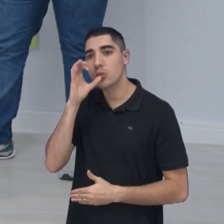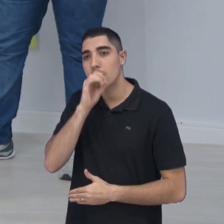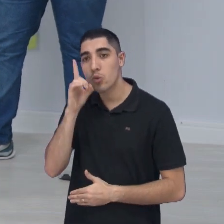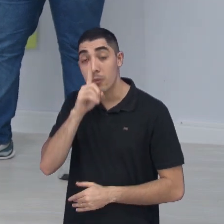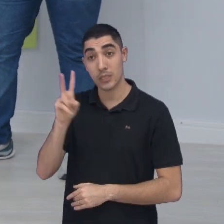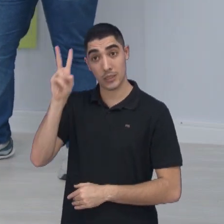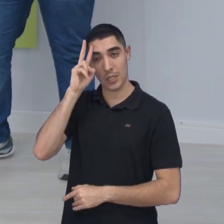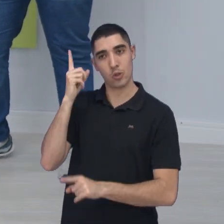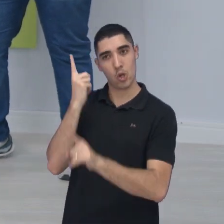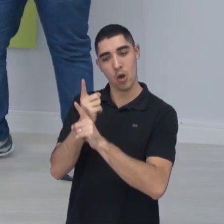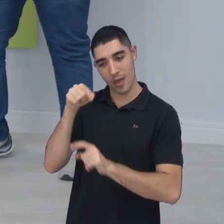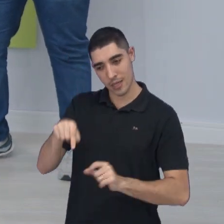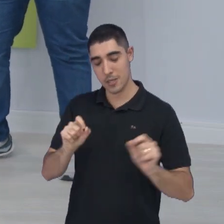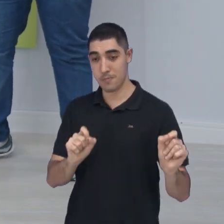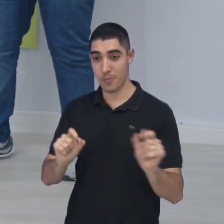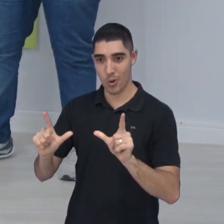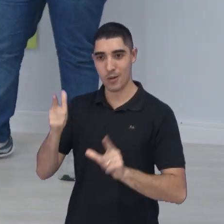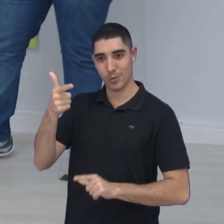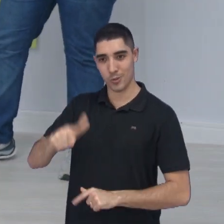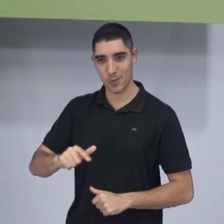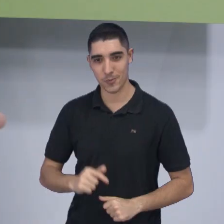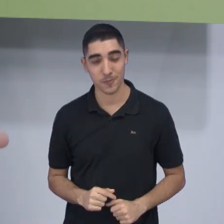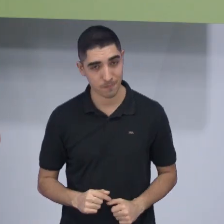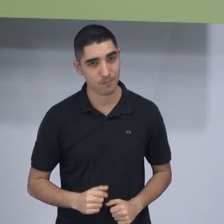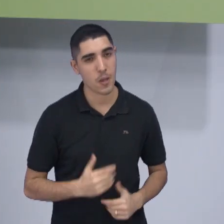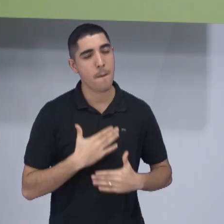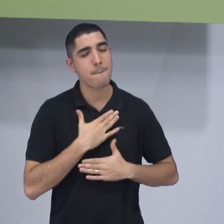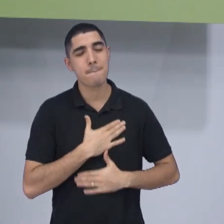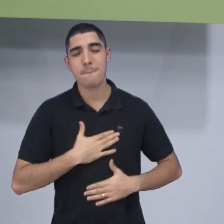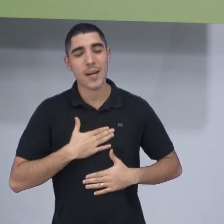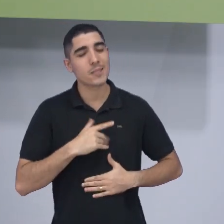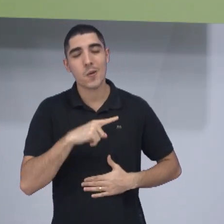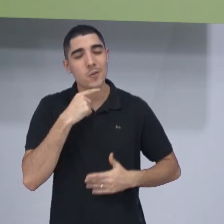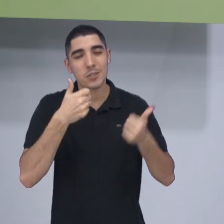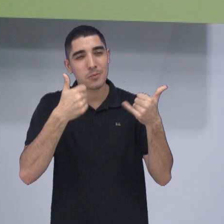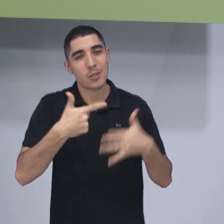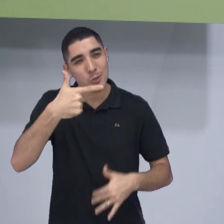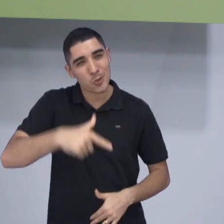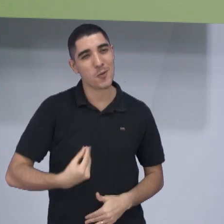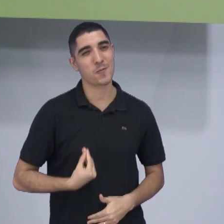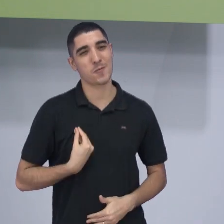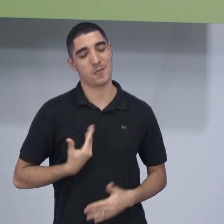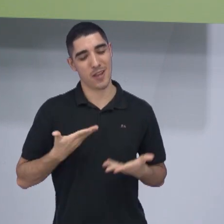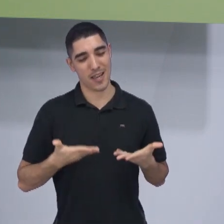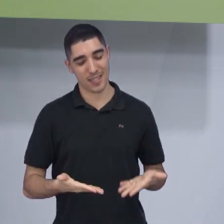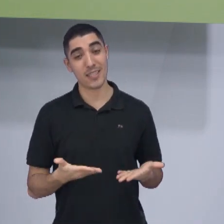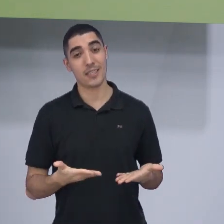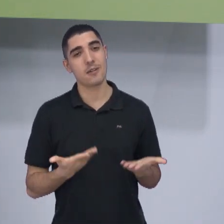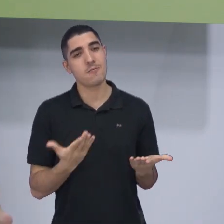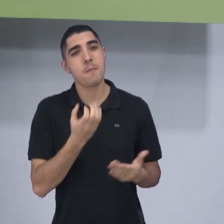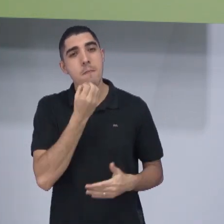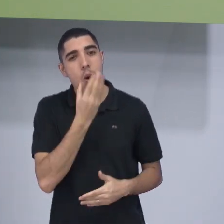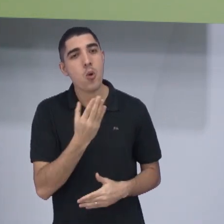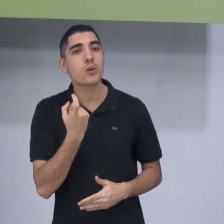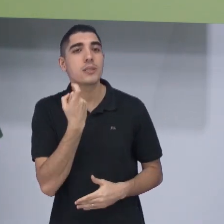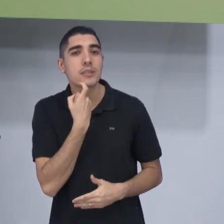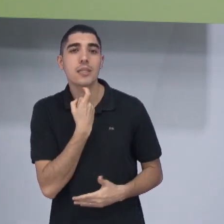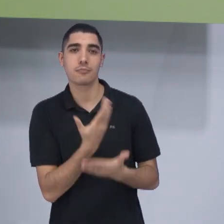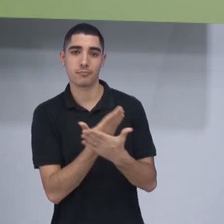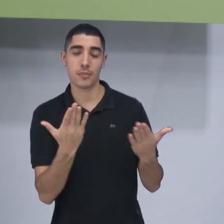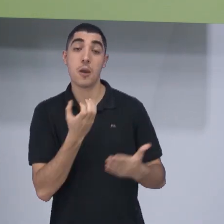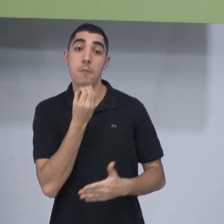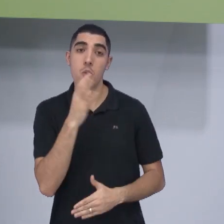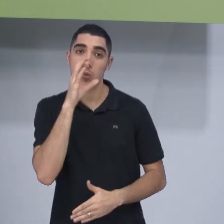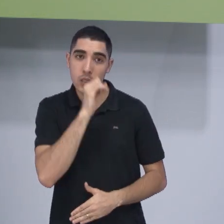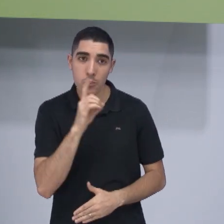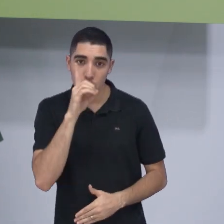te espero em mais uma edição do nosso Hora do Esporte. Como sempre, foi um prazer inenarrável estar em mais uma Hora do Esporte. Boa sexta-feira para todo mundo, bom